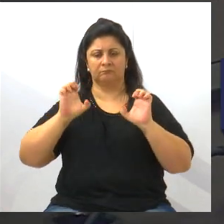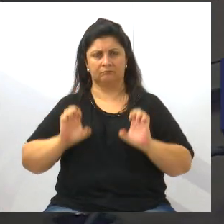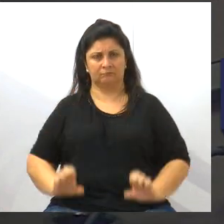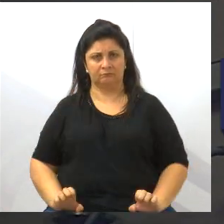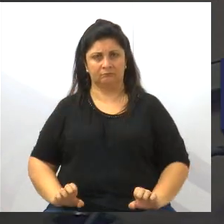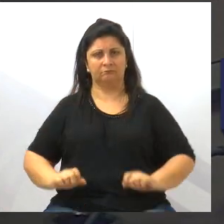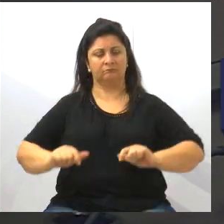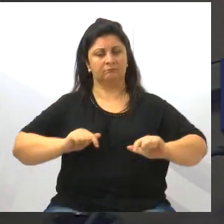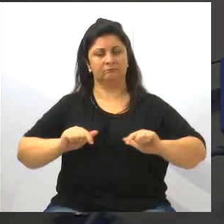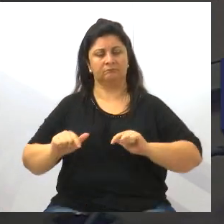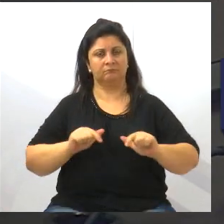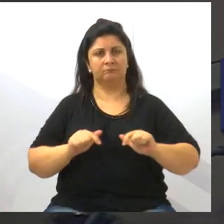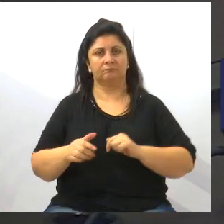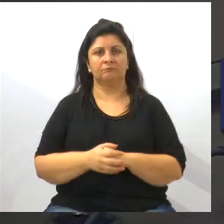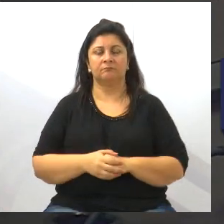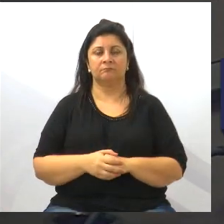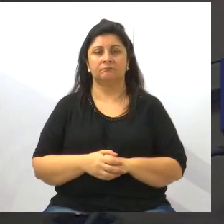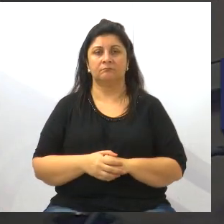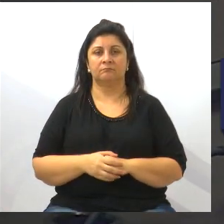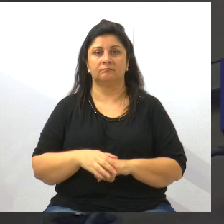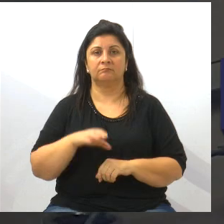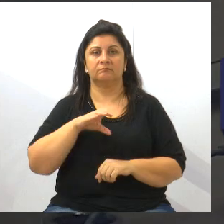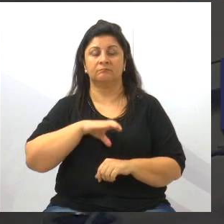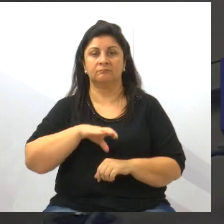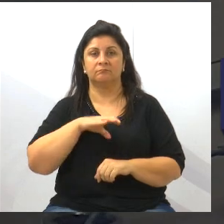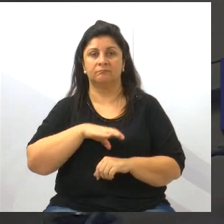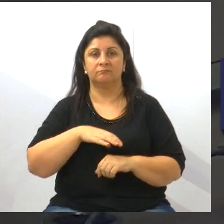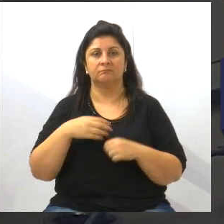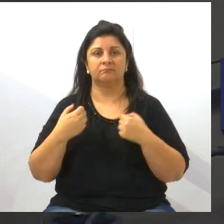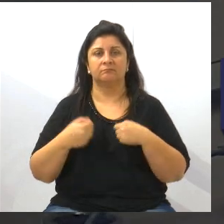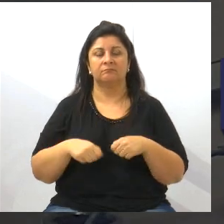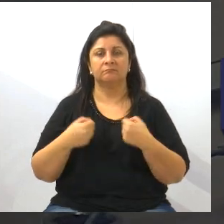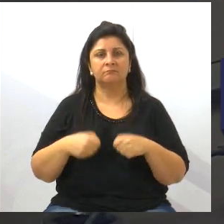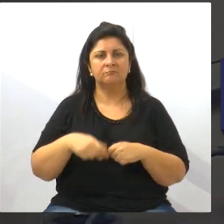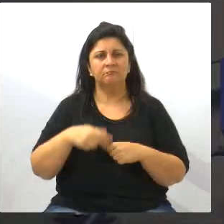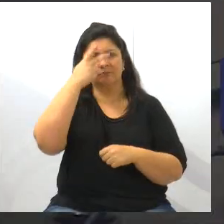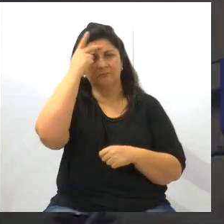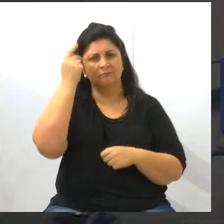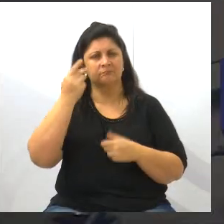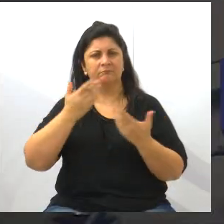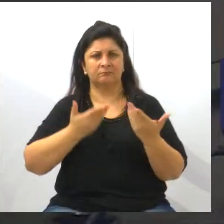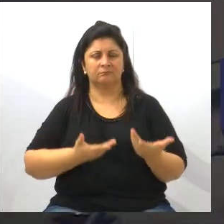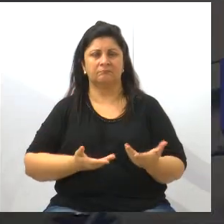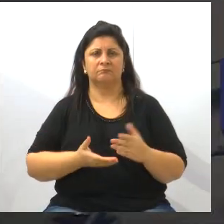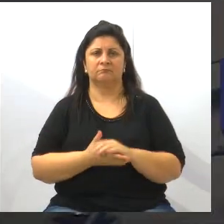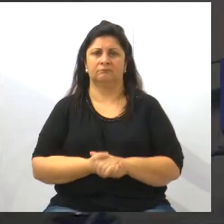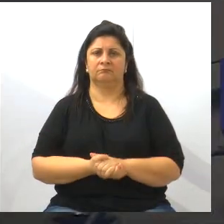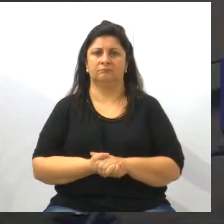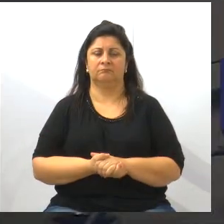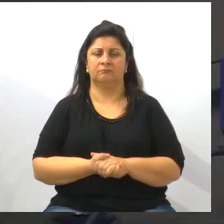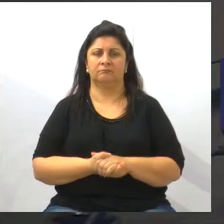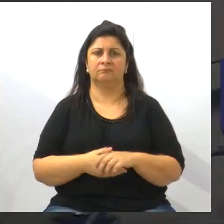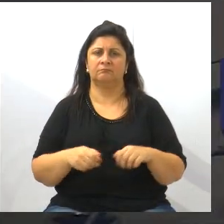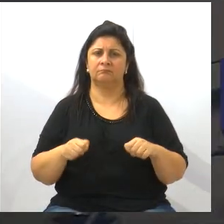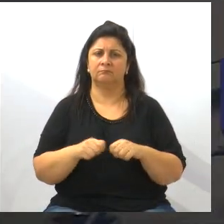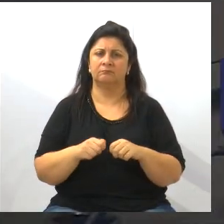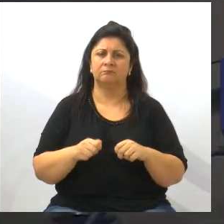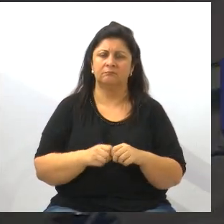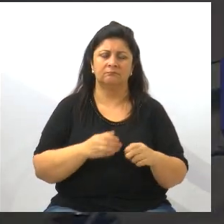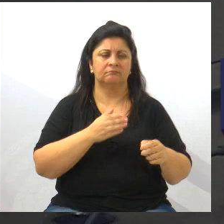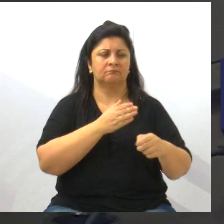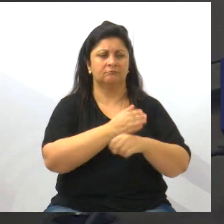trabalhador, que a cidade precisa de gente assim, que faça ir para os